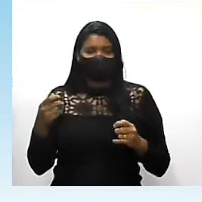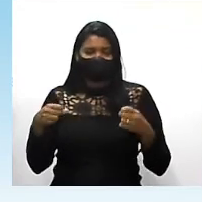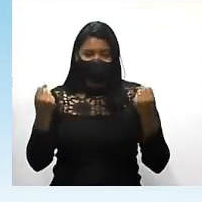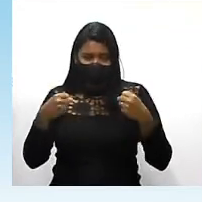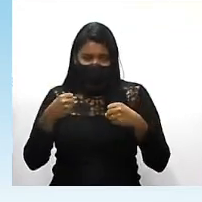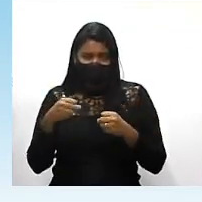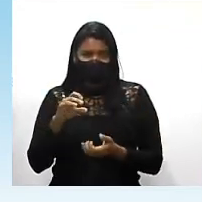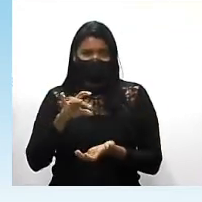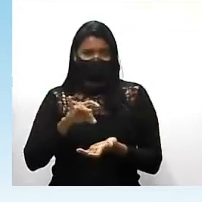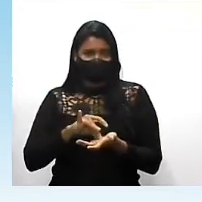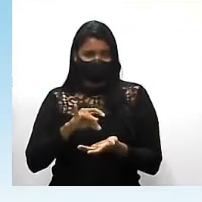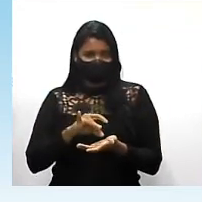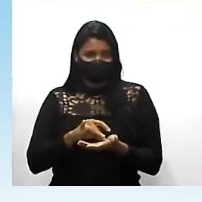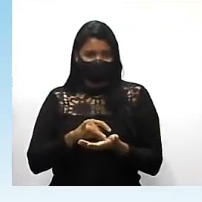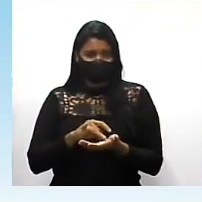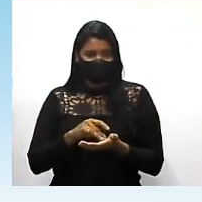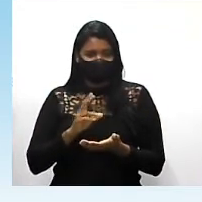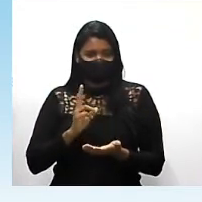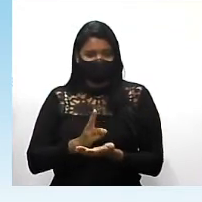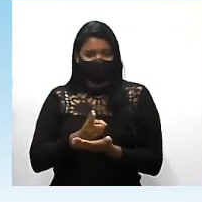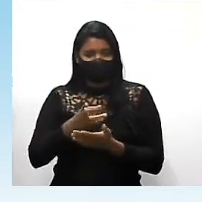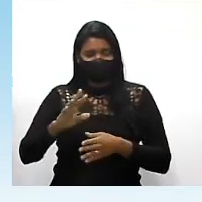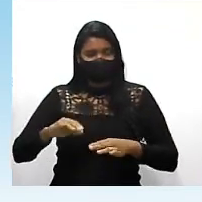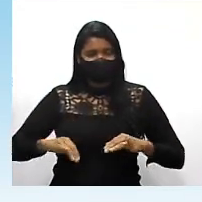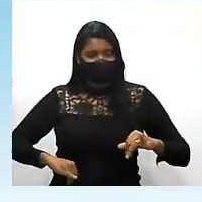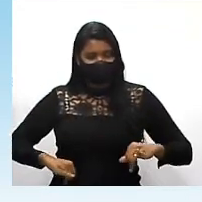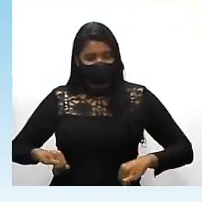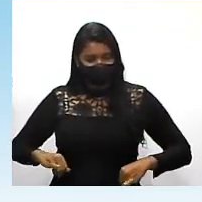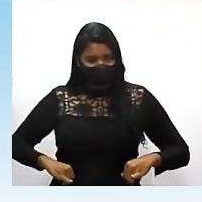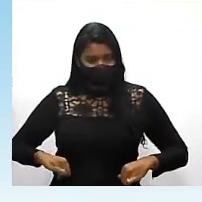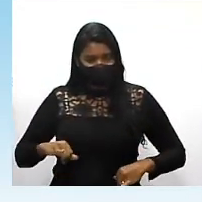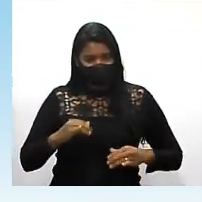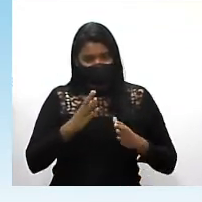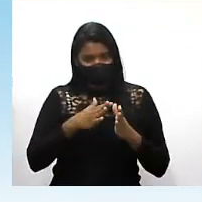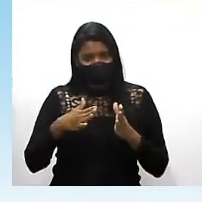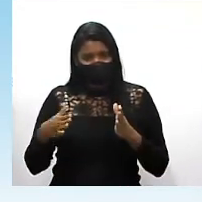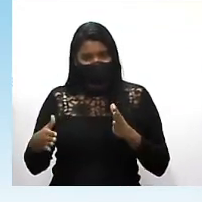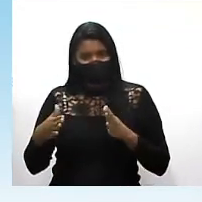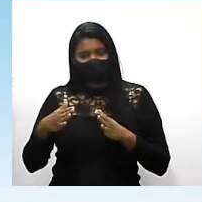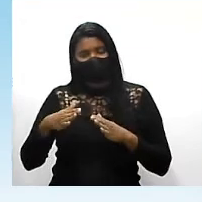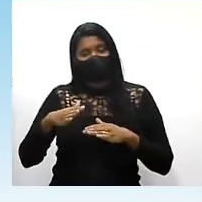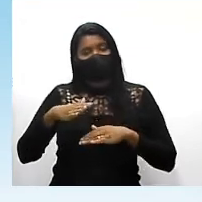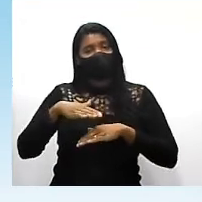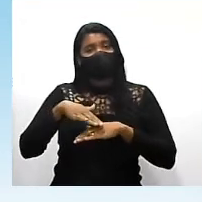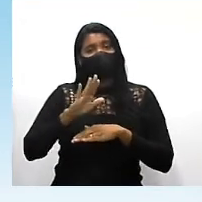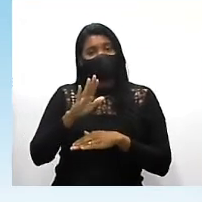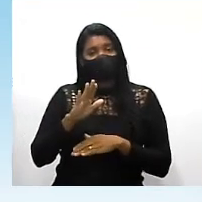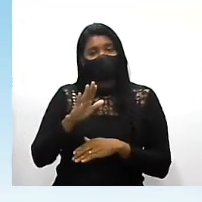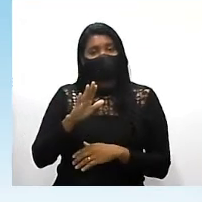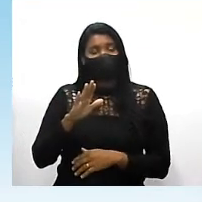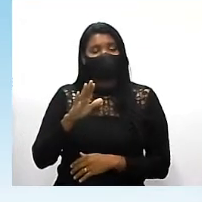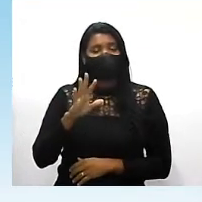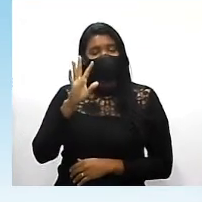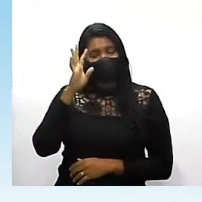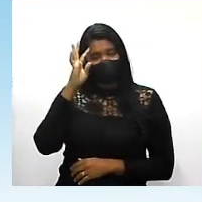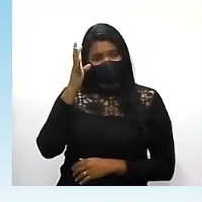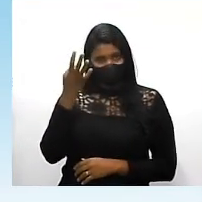realmente continuar a sofrer por um período maior se ela pode decidir